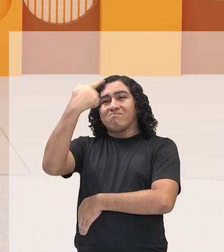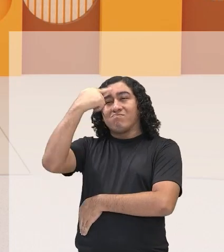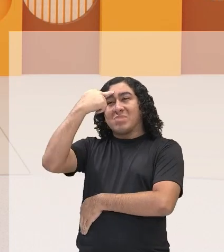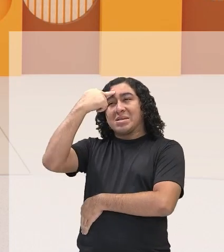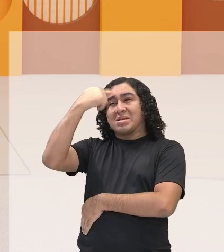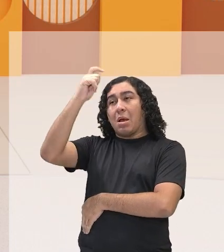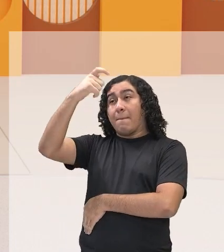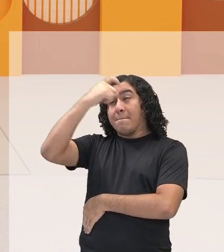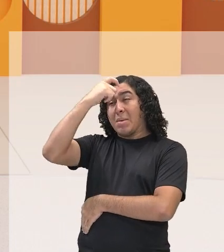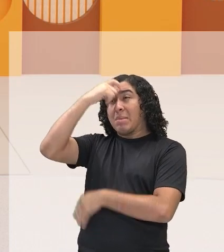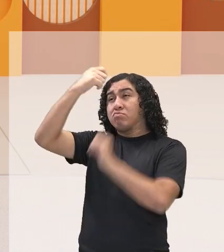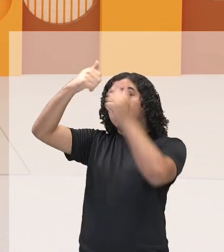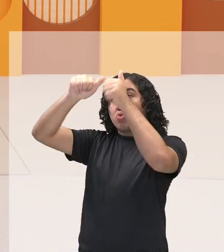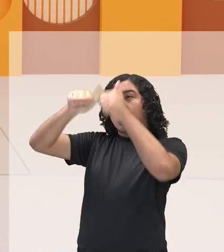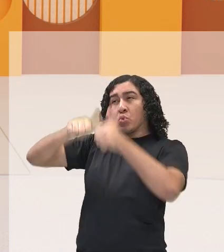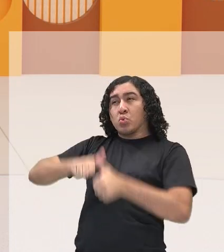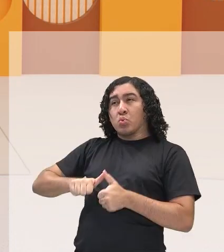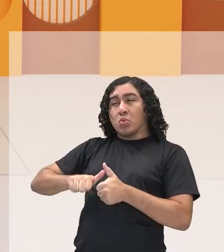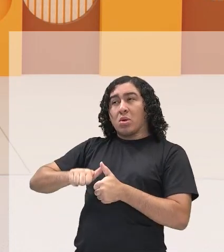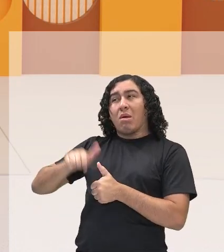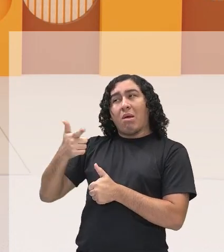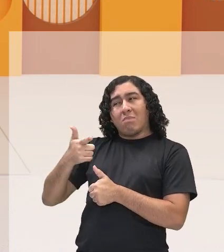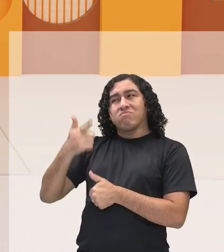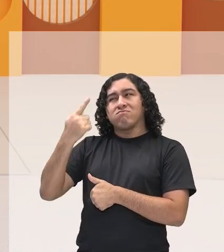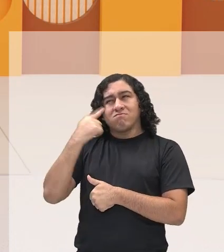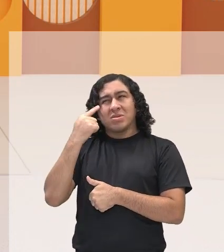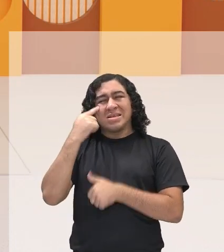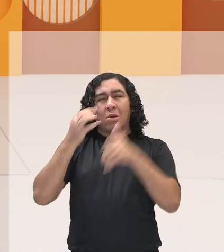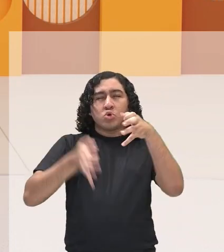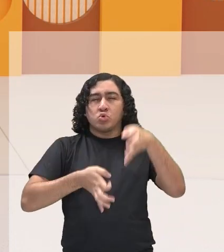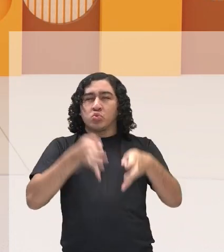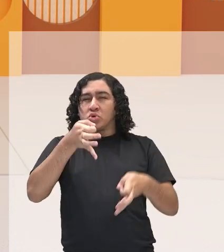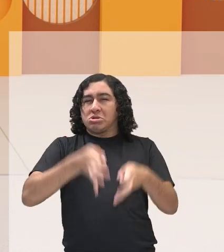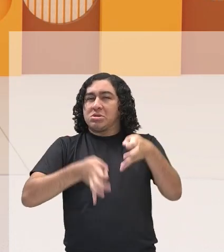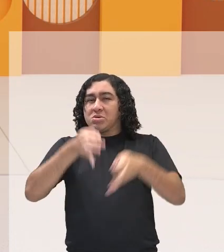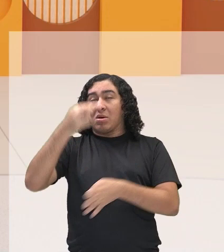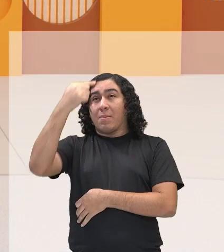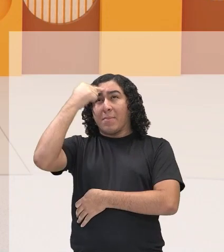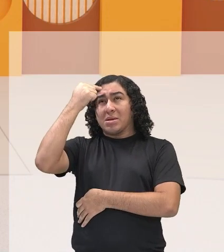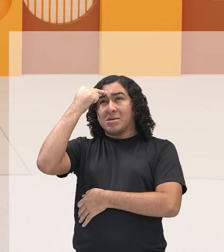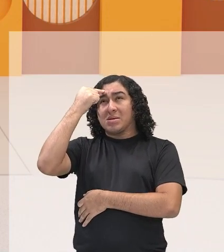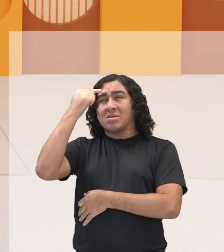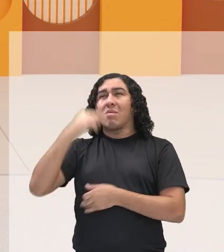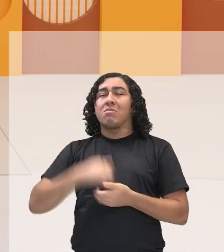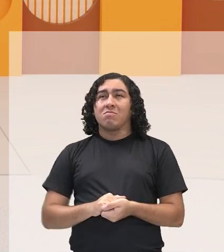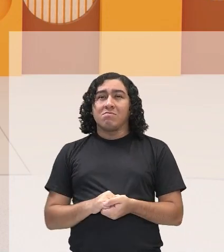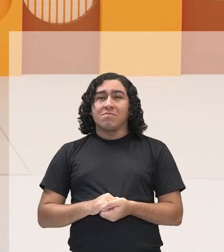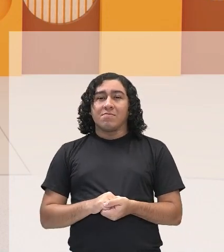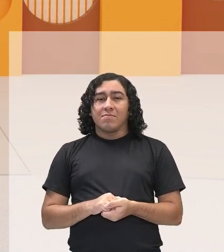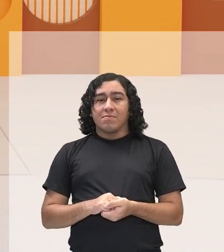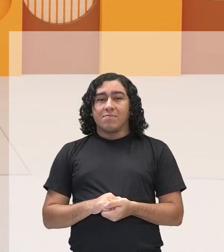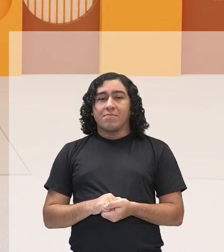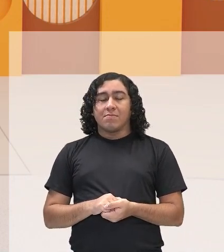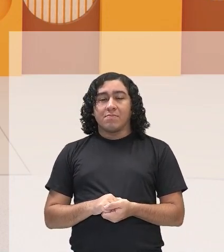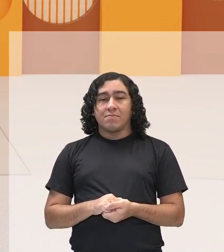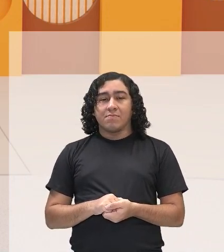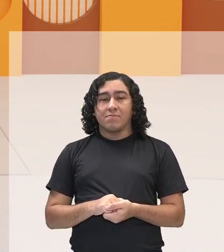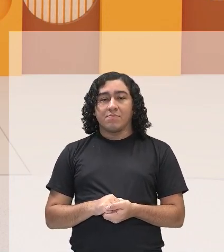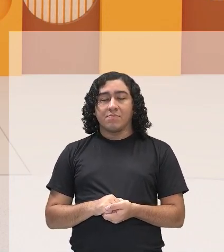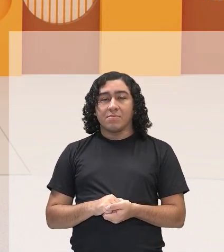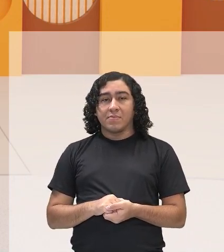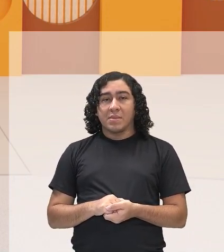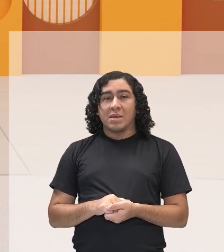de valor, nós vamos então julgando. É juízo, né? Você está dizendo algo de alguém, ou